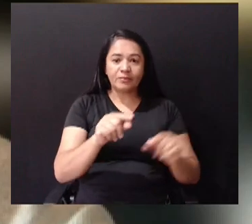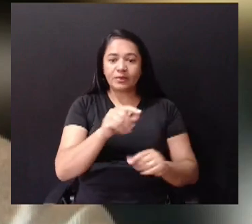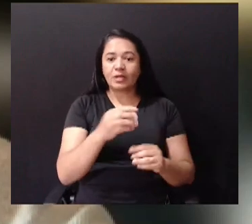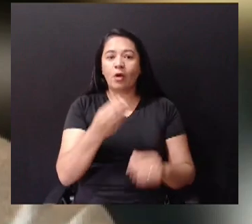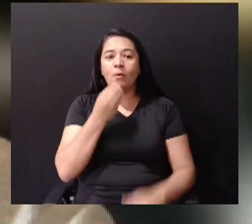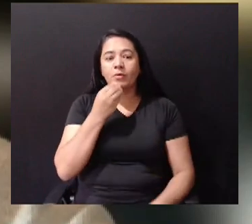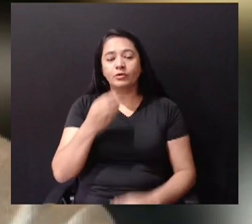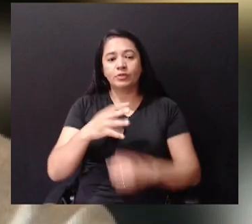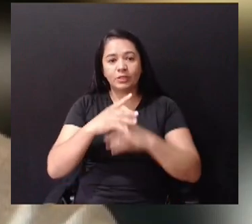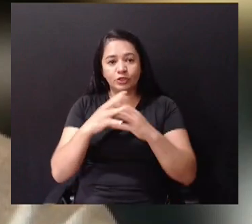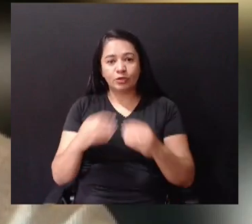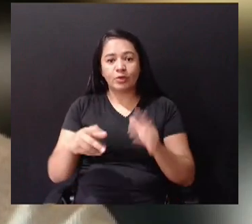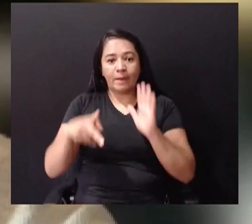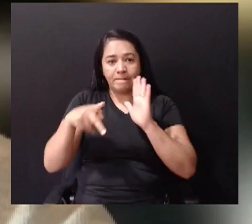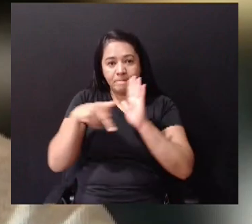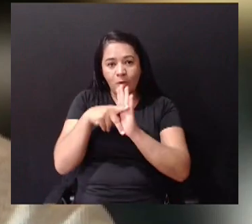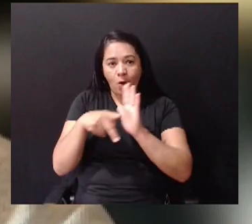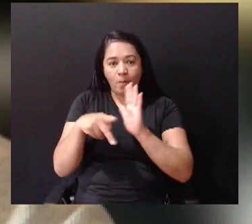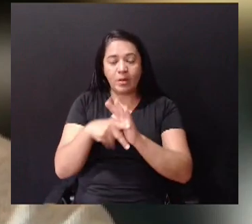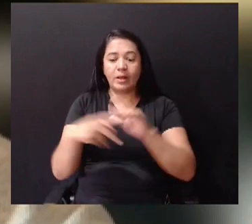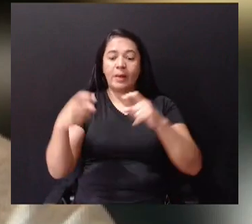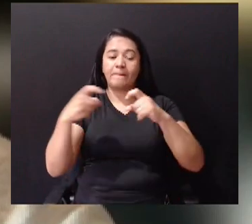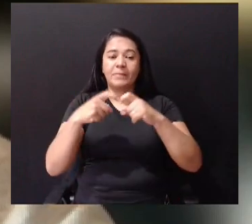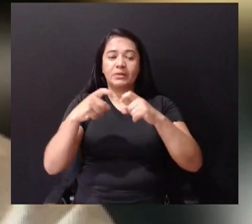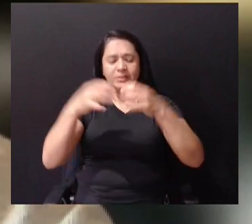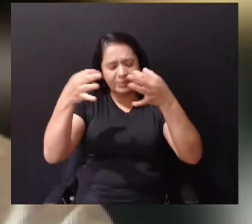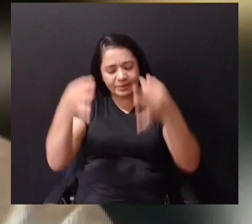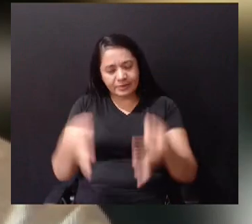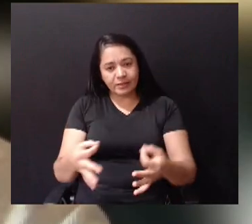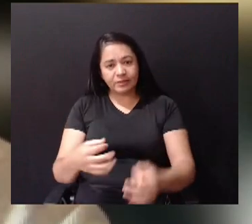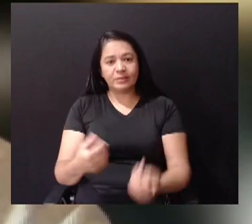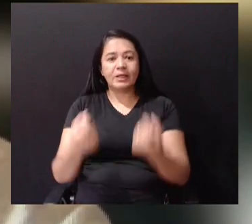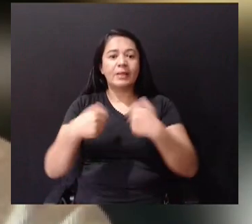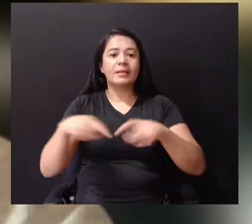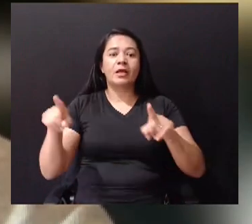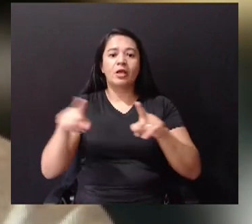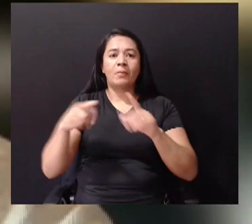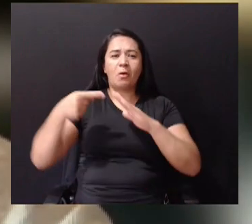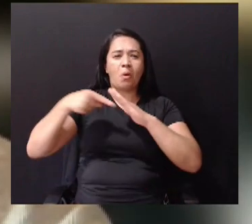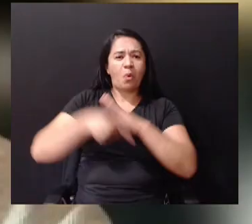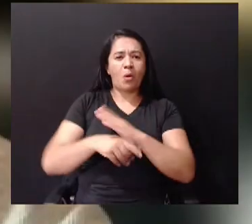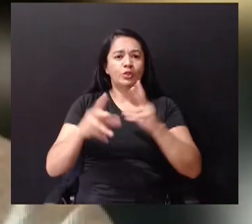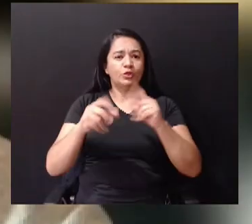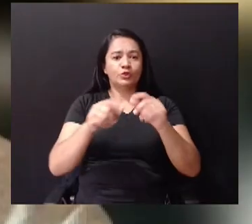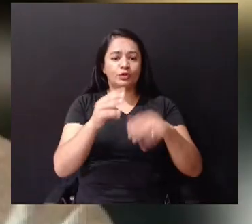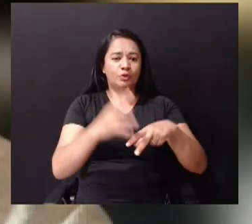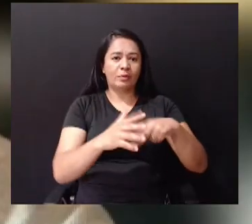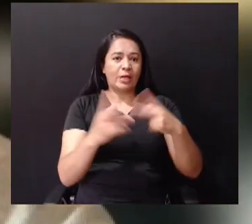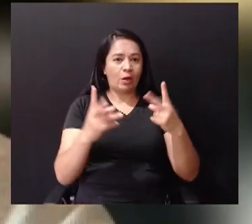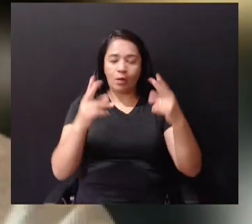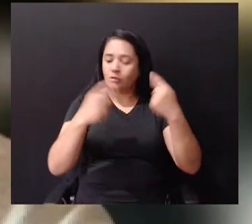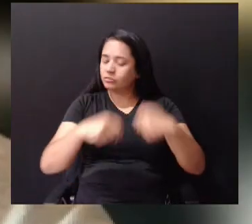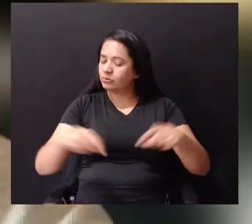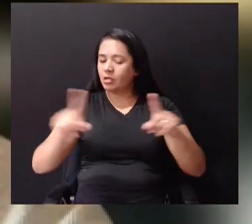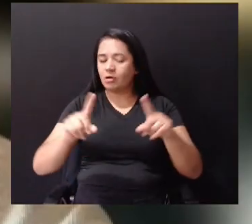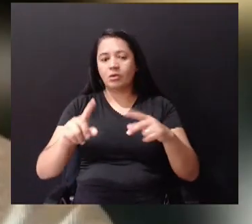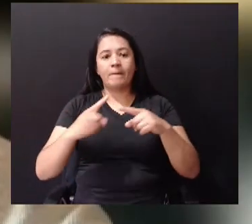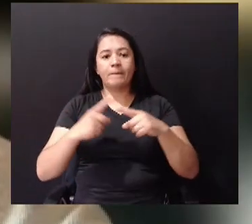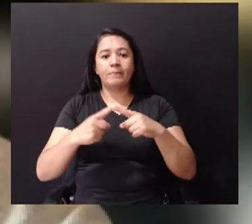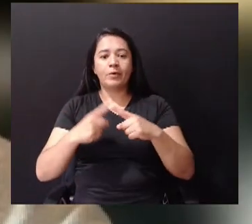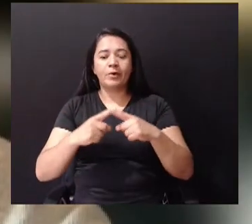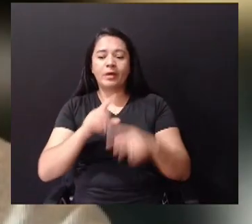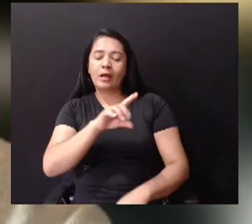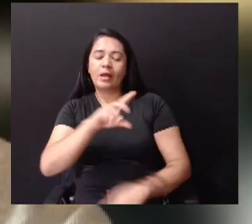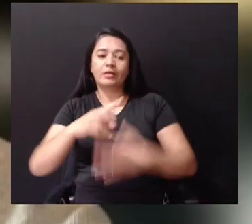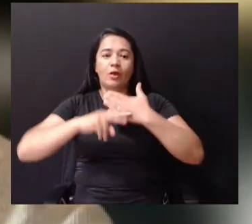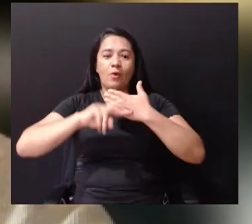de precisão, e você não tem que agredir todos os pacientes de forma igual. Então, as sequelas são diferentes, o manejo é diferente. E